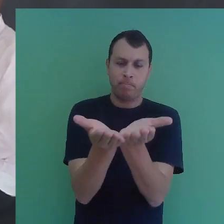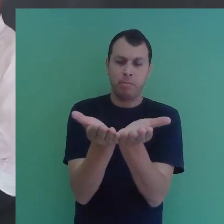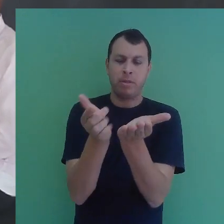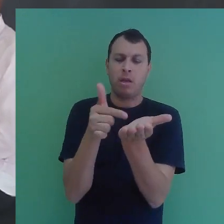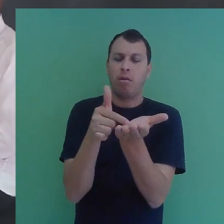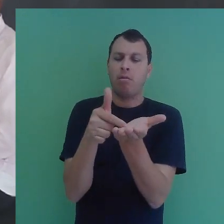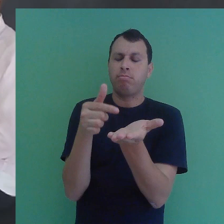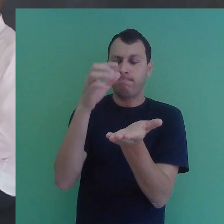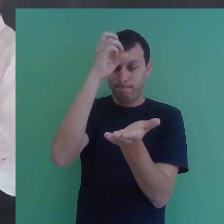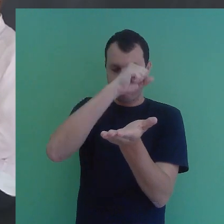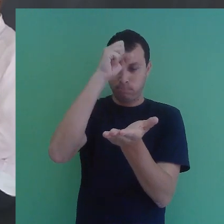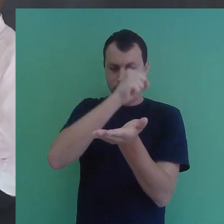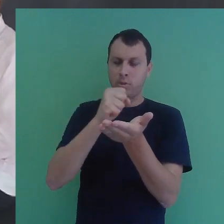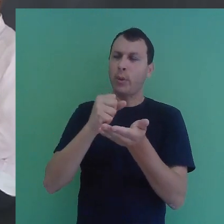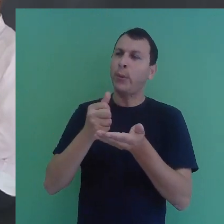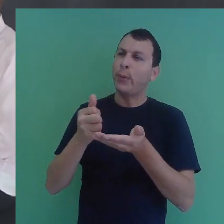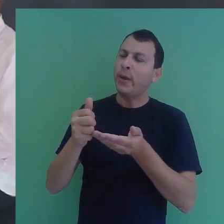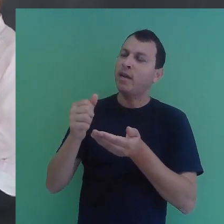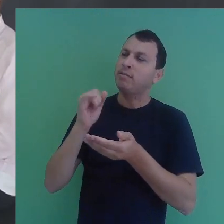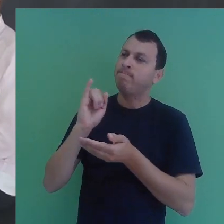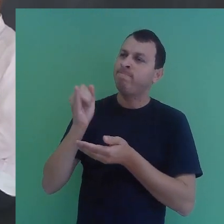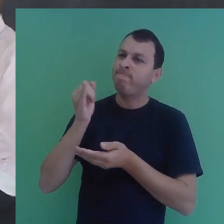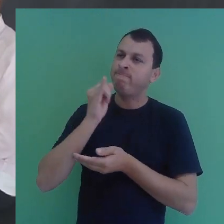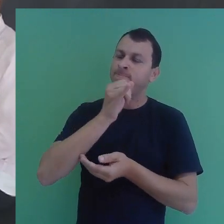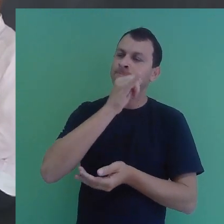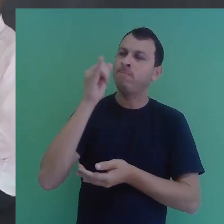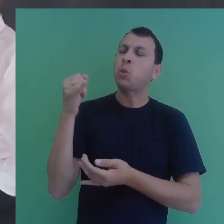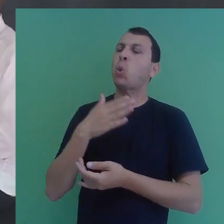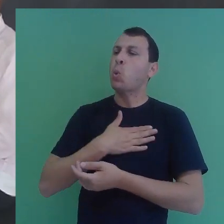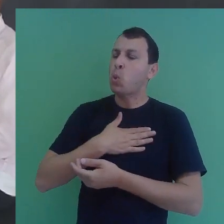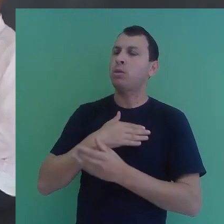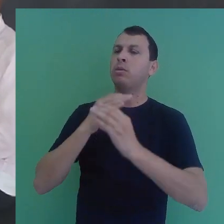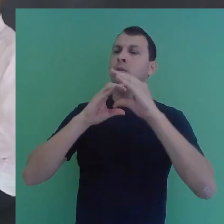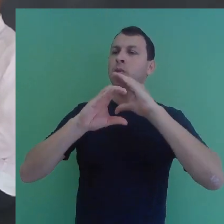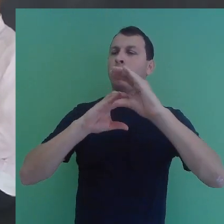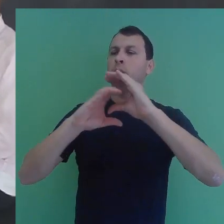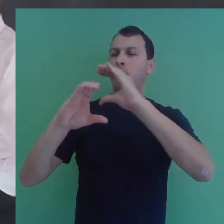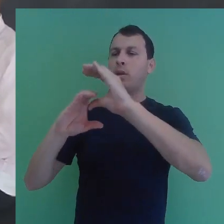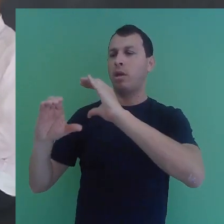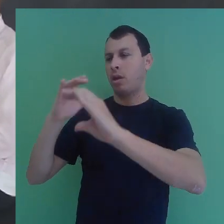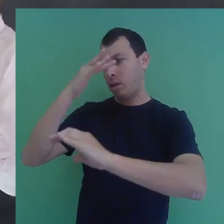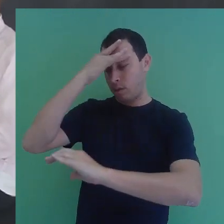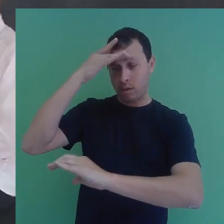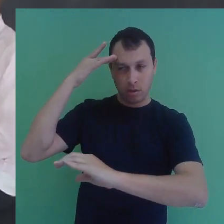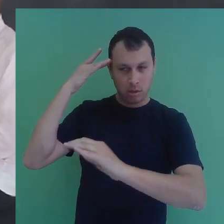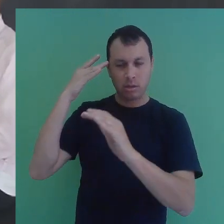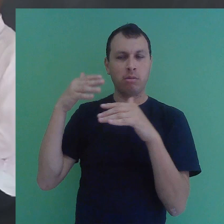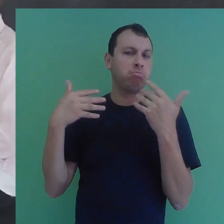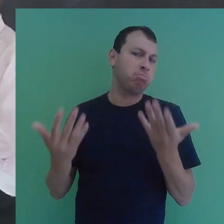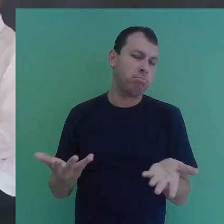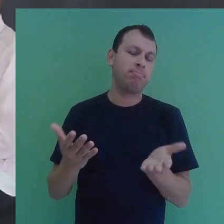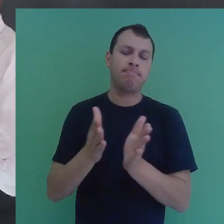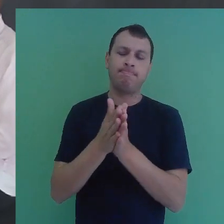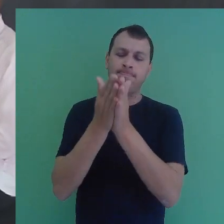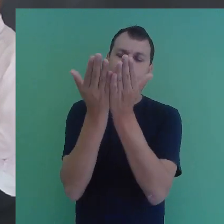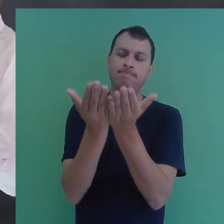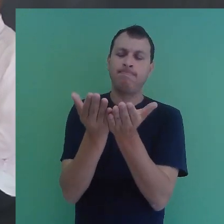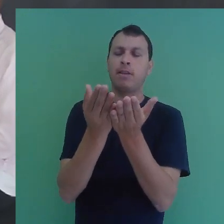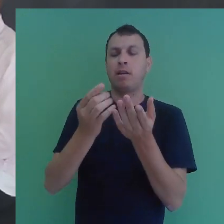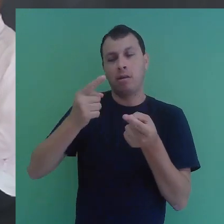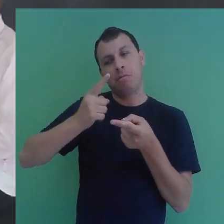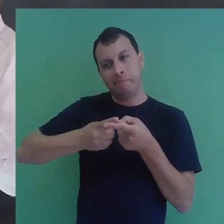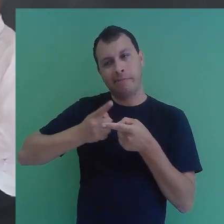né, que eu aprendi. E eu sempre gostei de me comunicar com pessoas. Então, esse